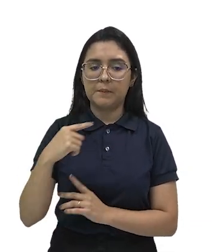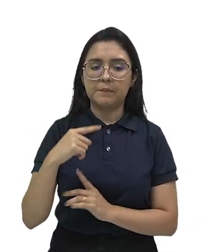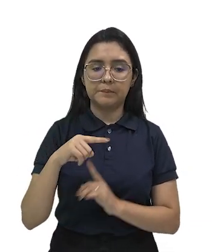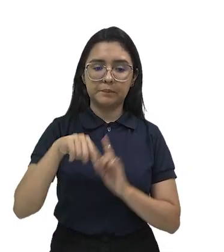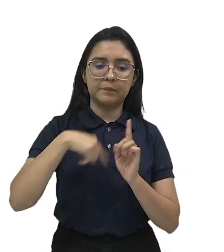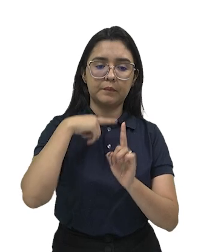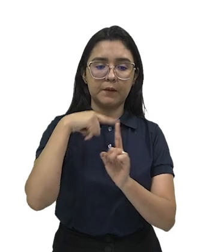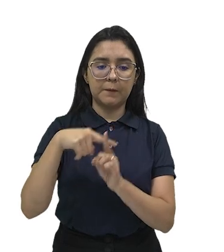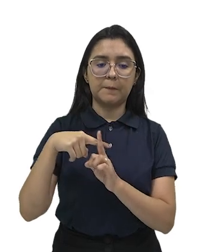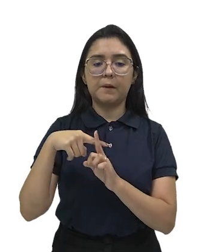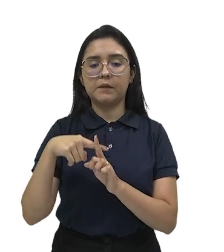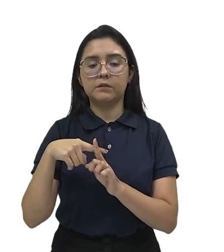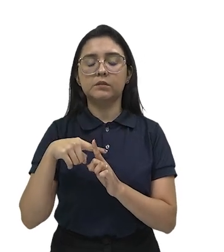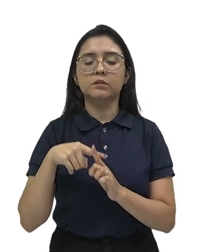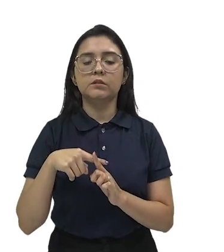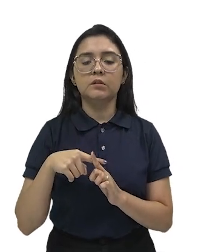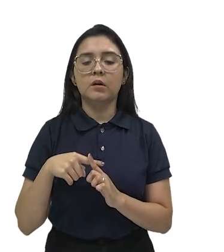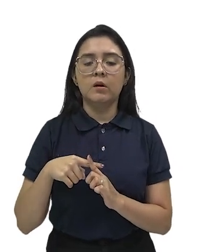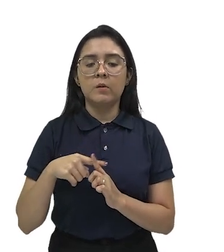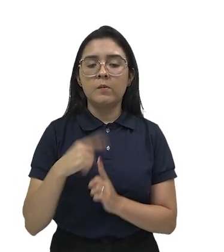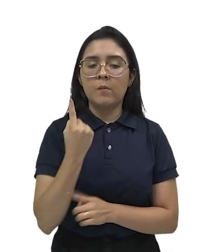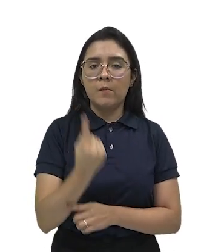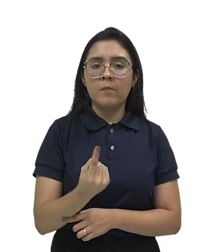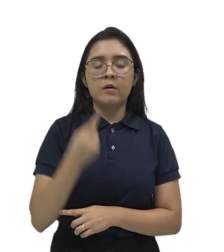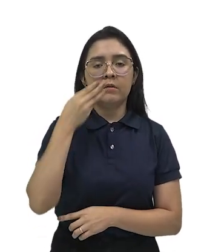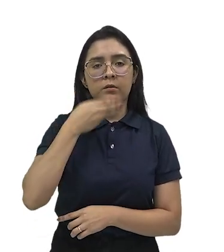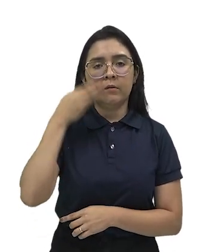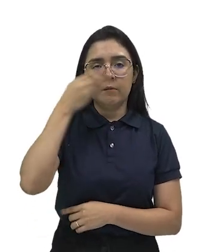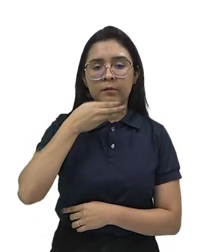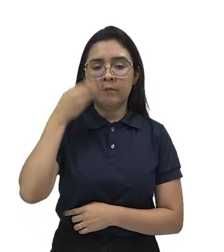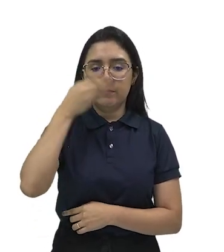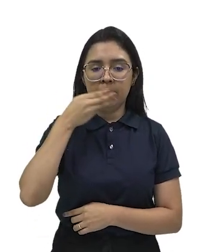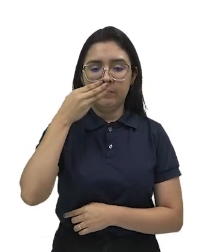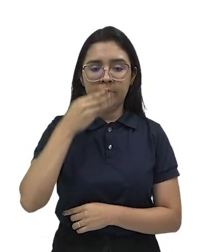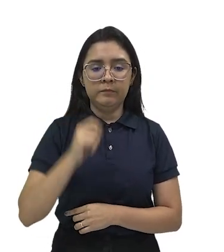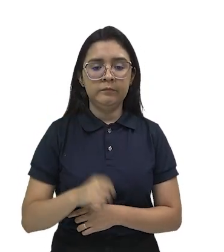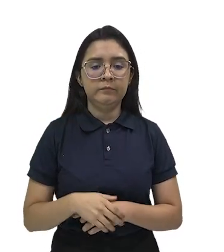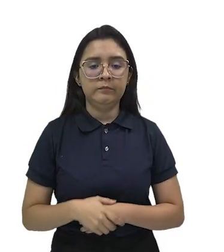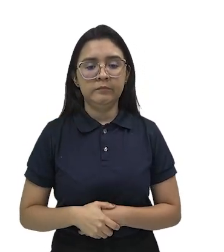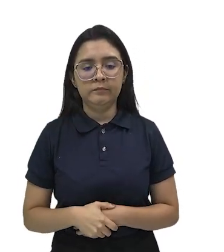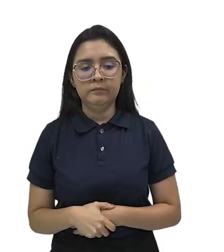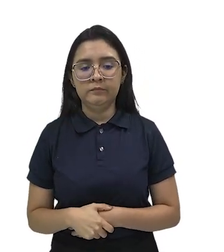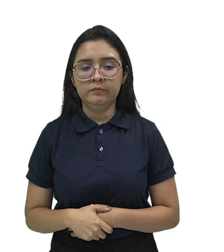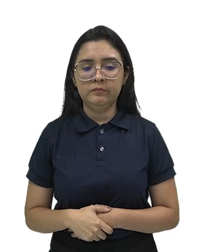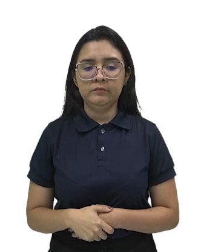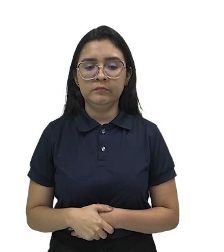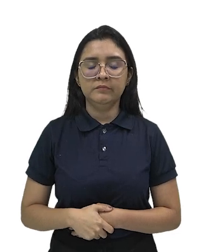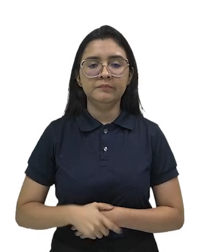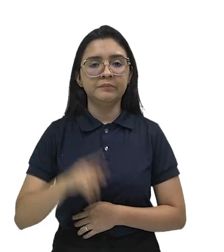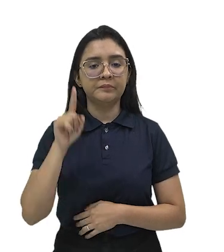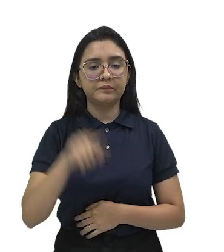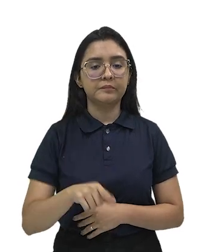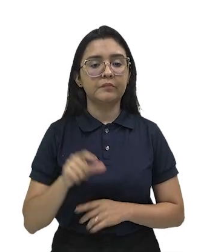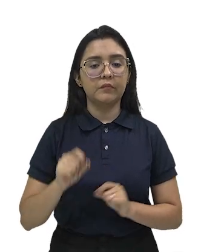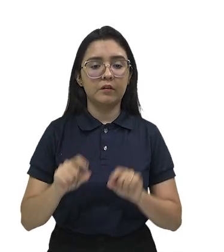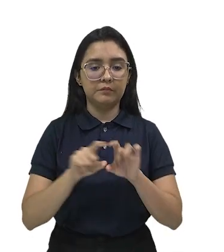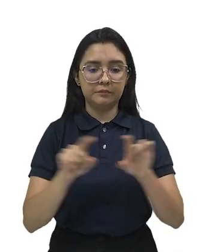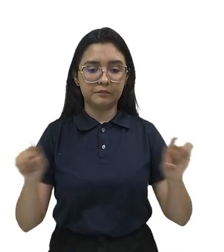né, que eu chamei de PP, mais uma sobremesa. Isso daqui é uma situação,